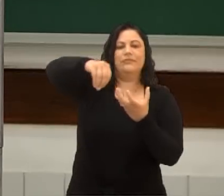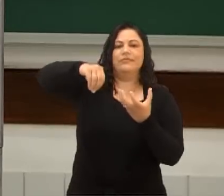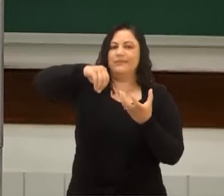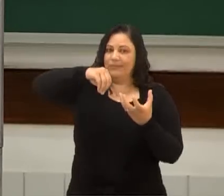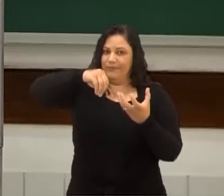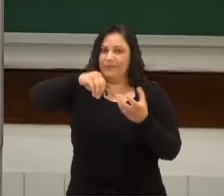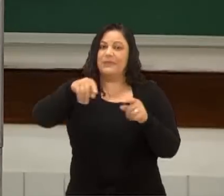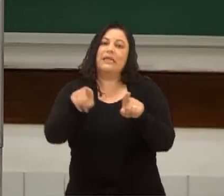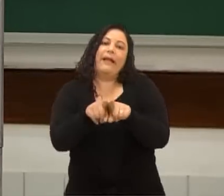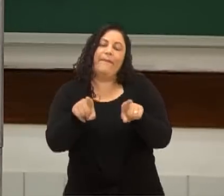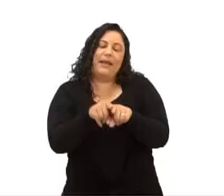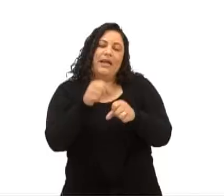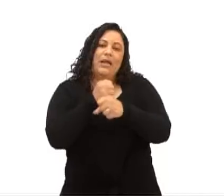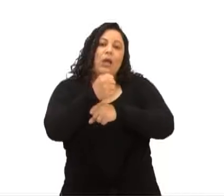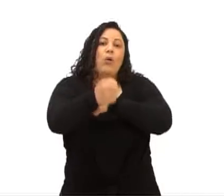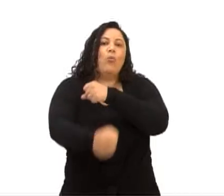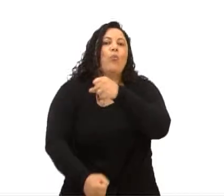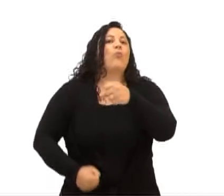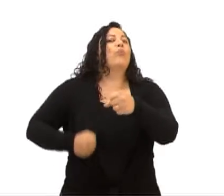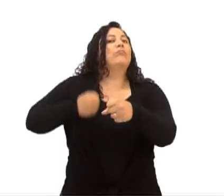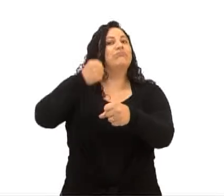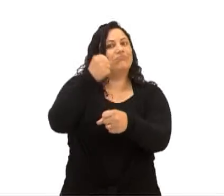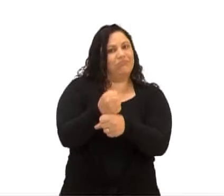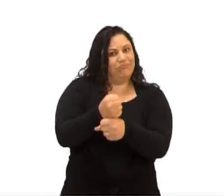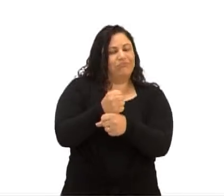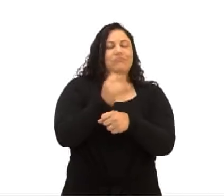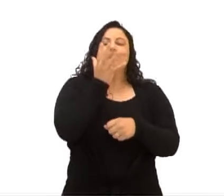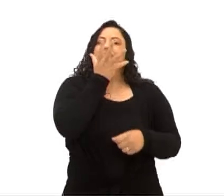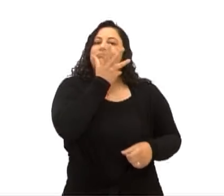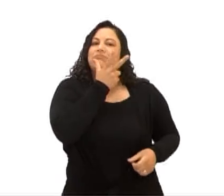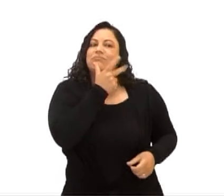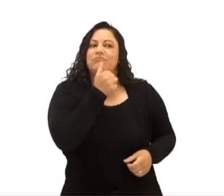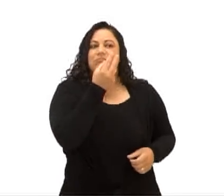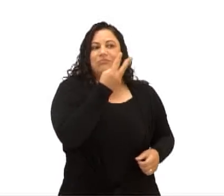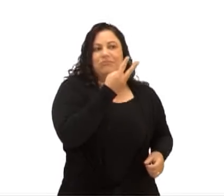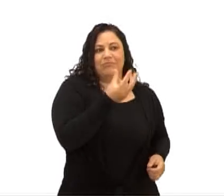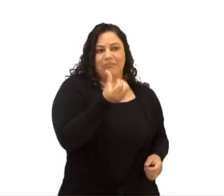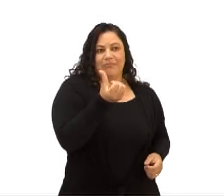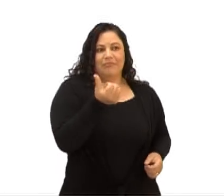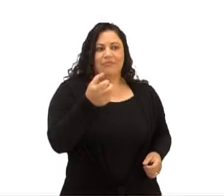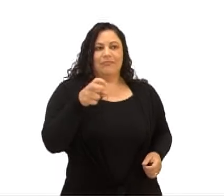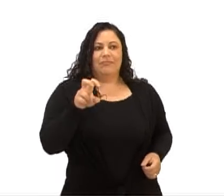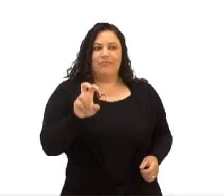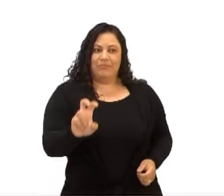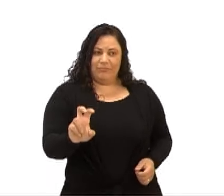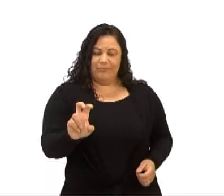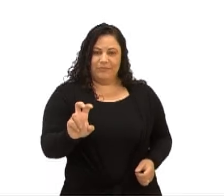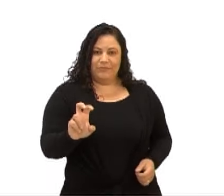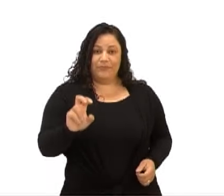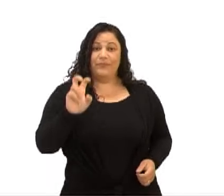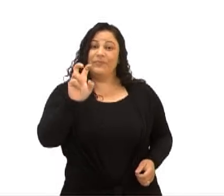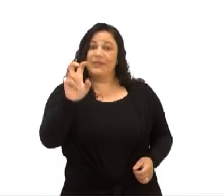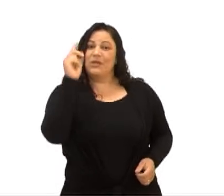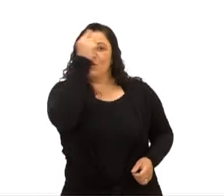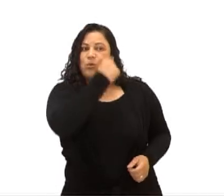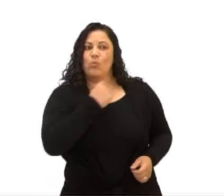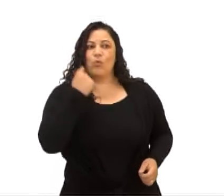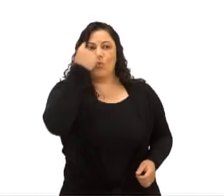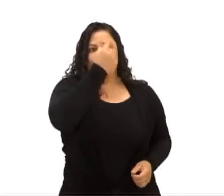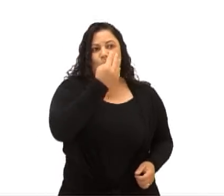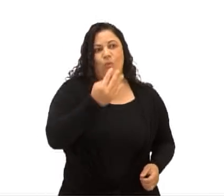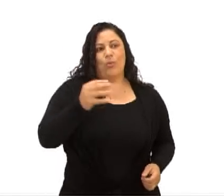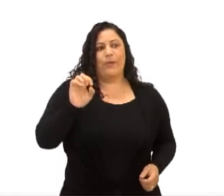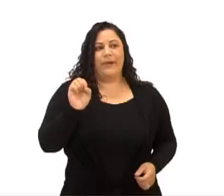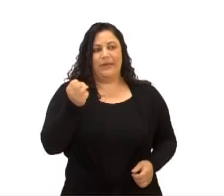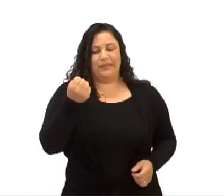ele tem a duração de 365 dias, 5 horas, 48 minutos e 47 segundos,